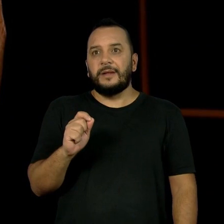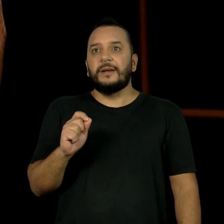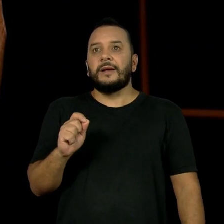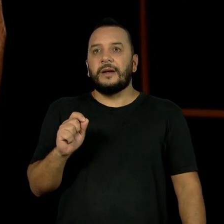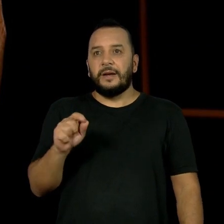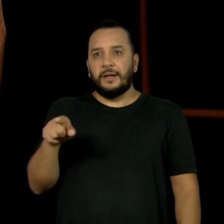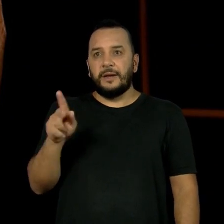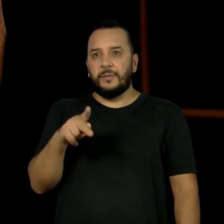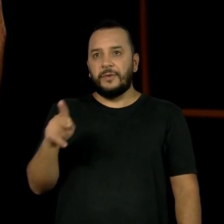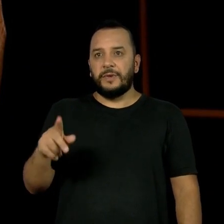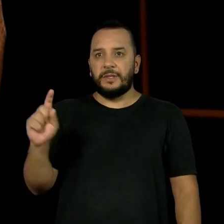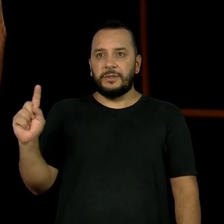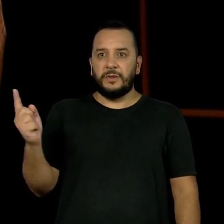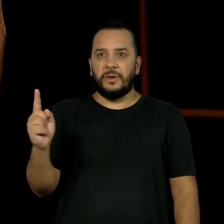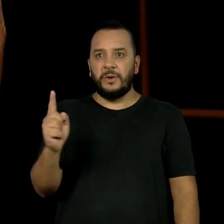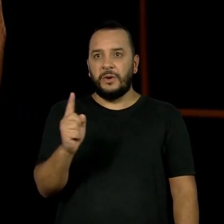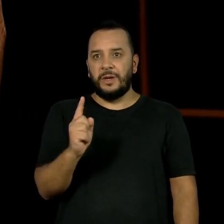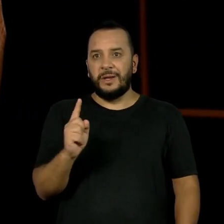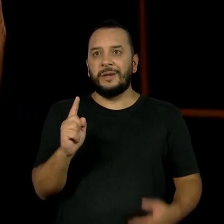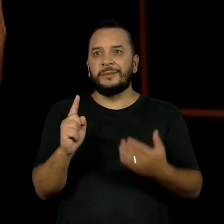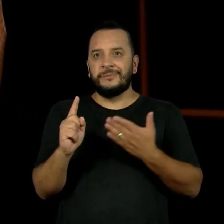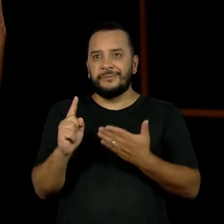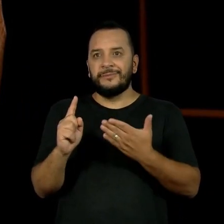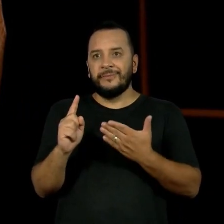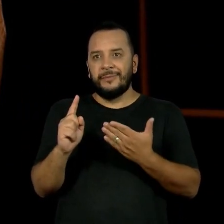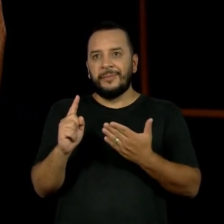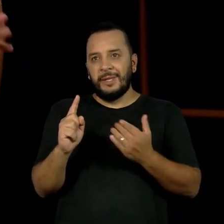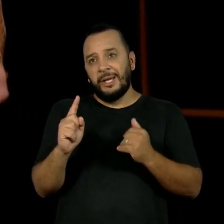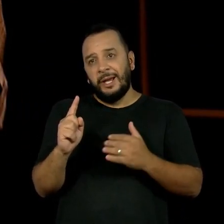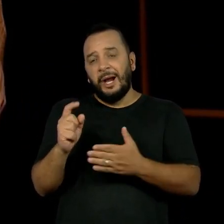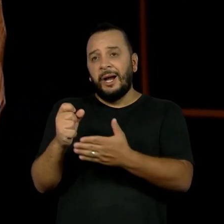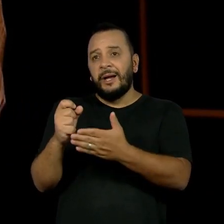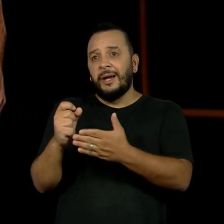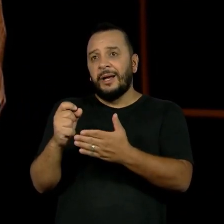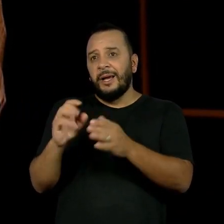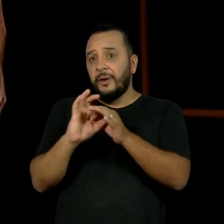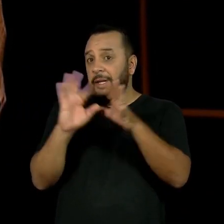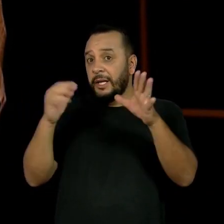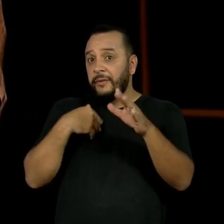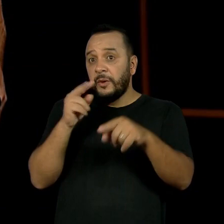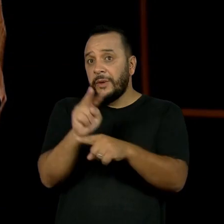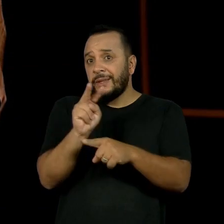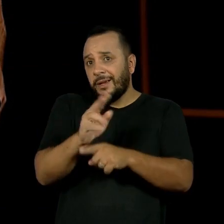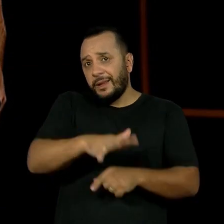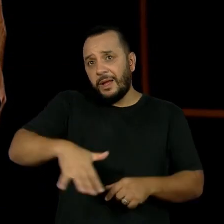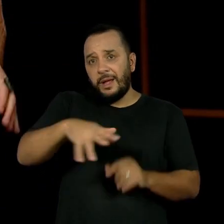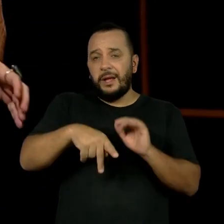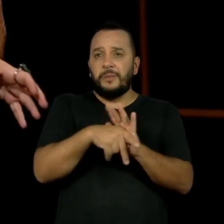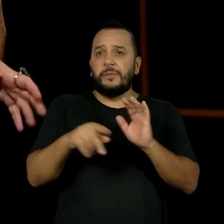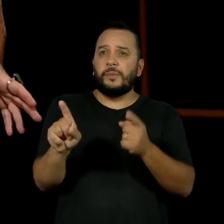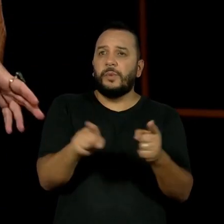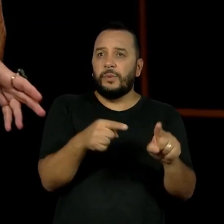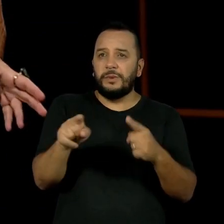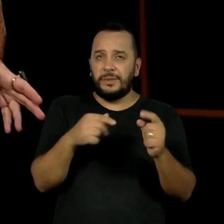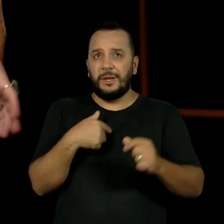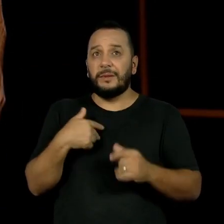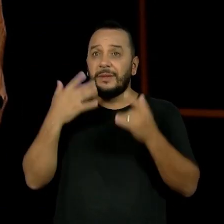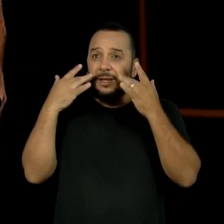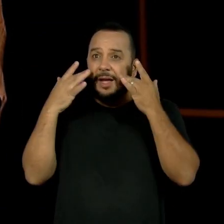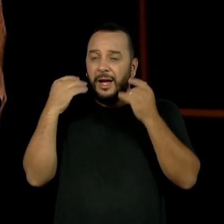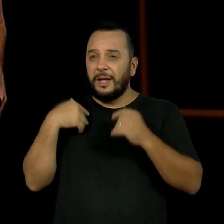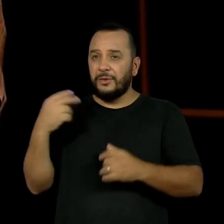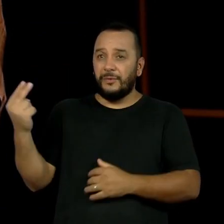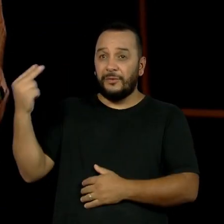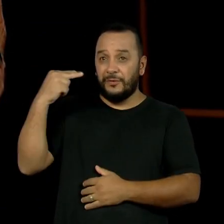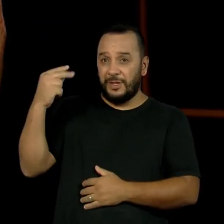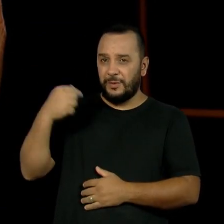saiu, a professora de canto, e me deixou cuidando da parte musical. Aí a do teatro viu que eu estava tão empolgada,